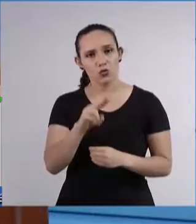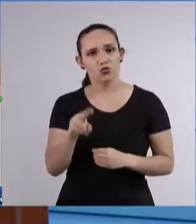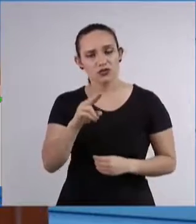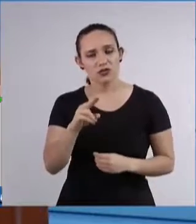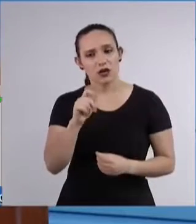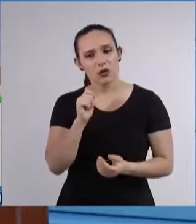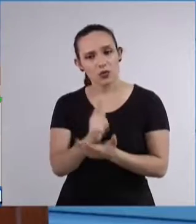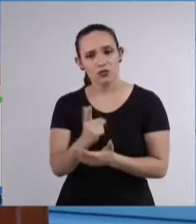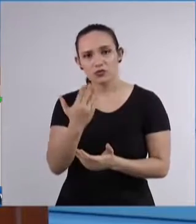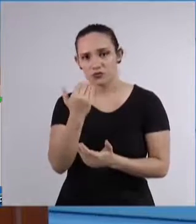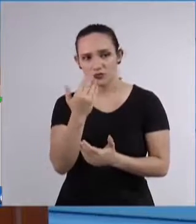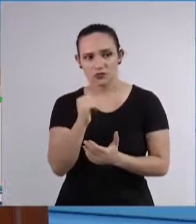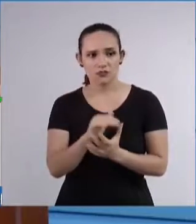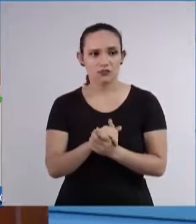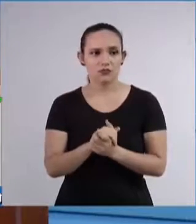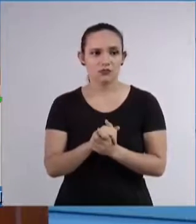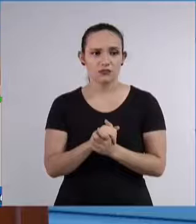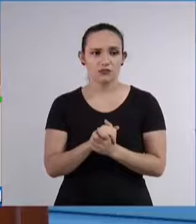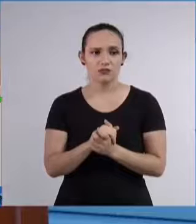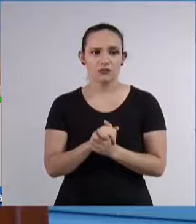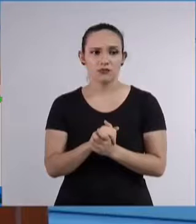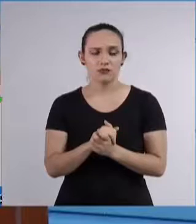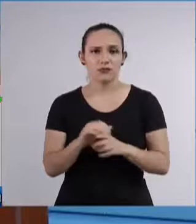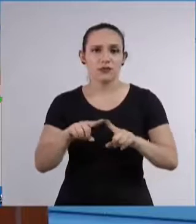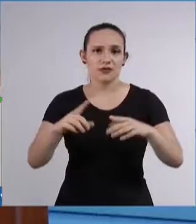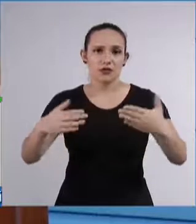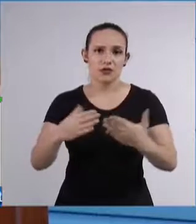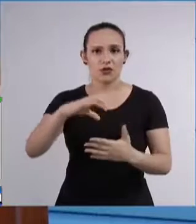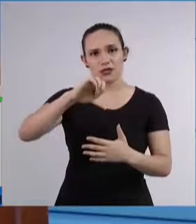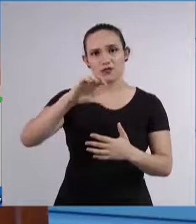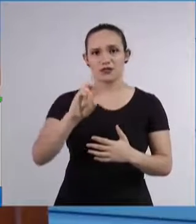que teve um corte de 95%.